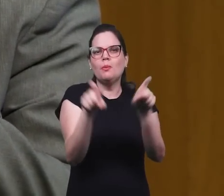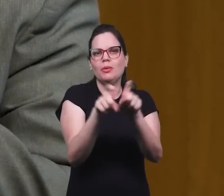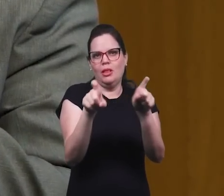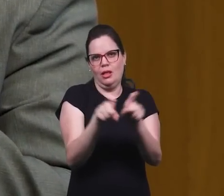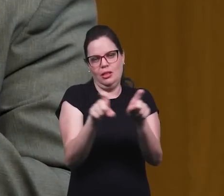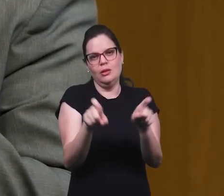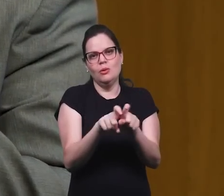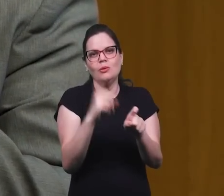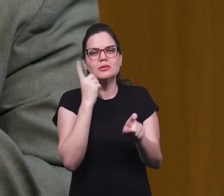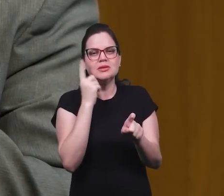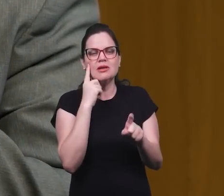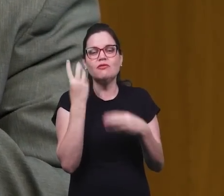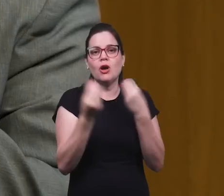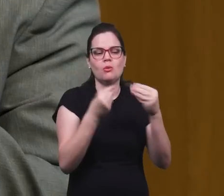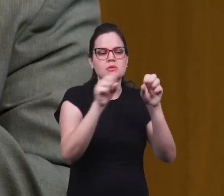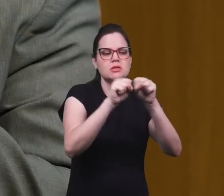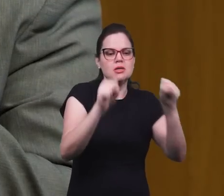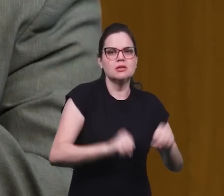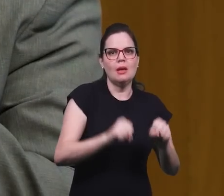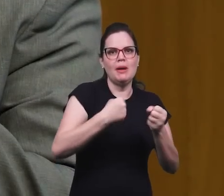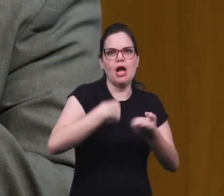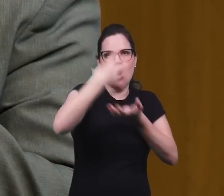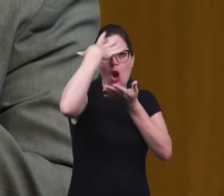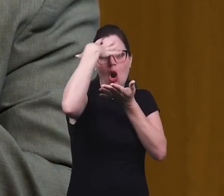Você tenta